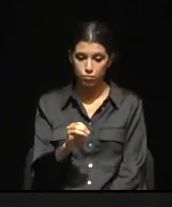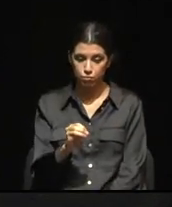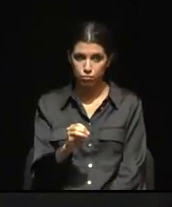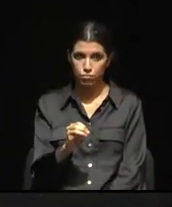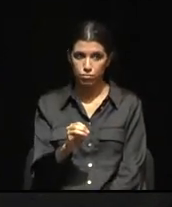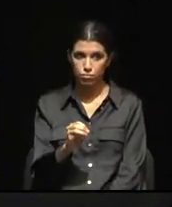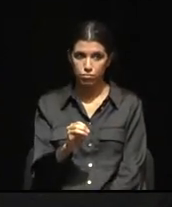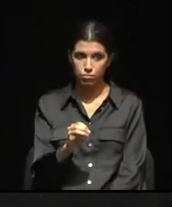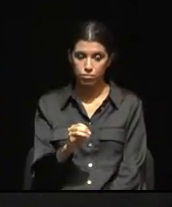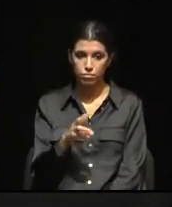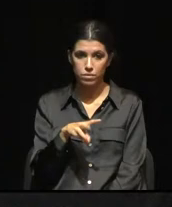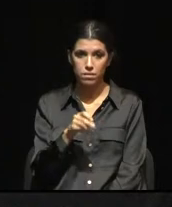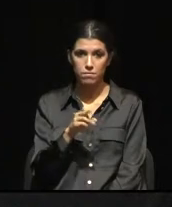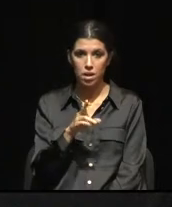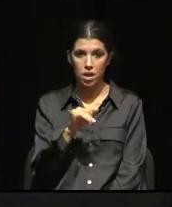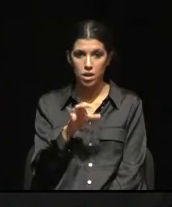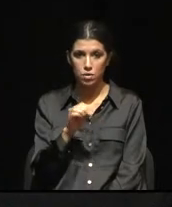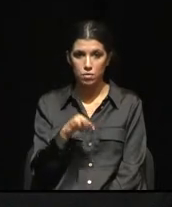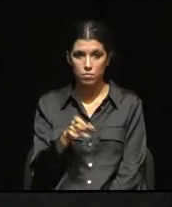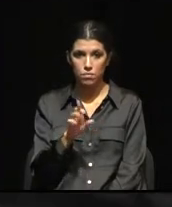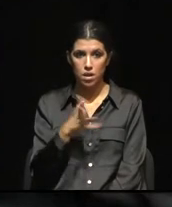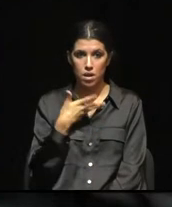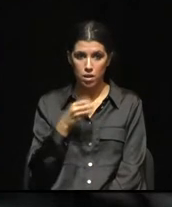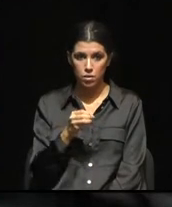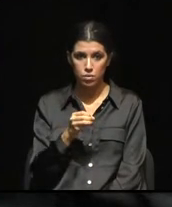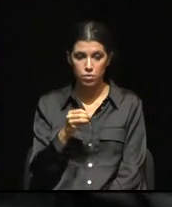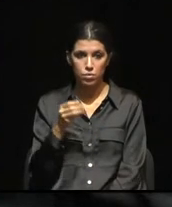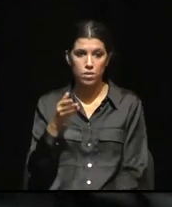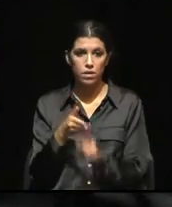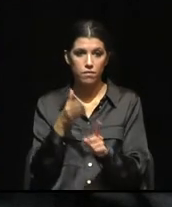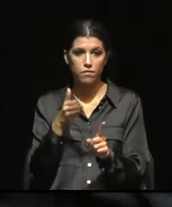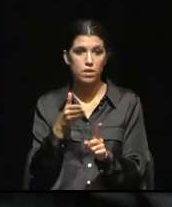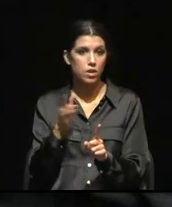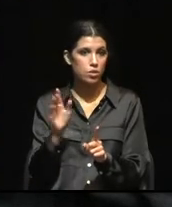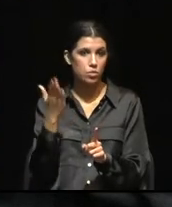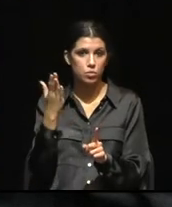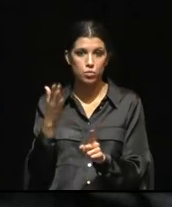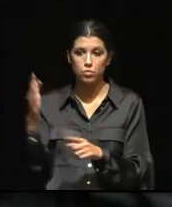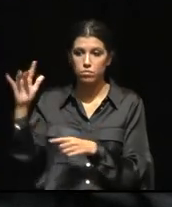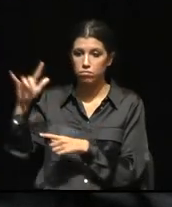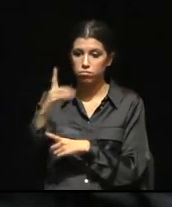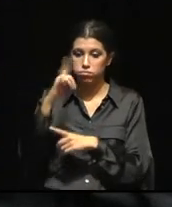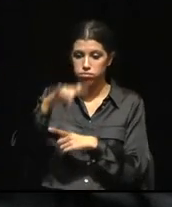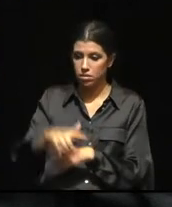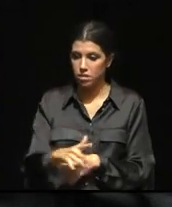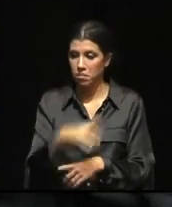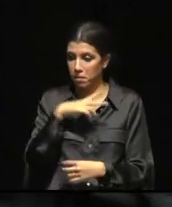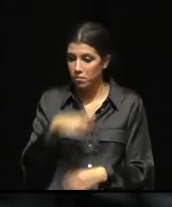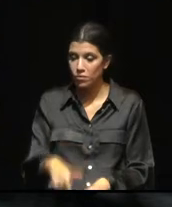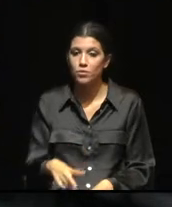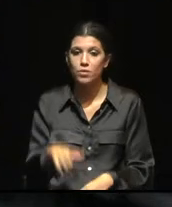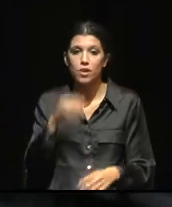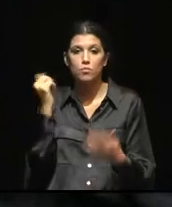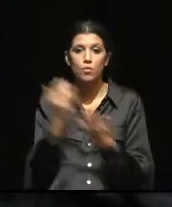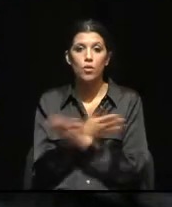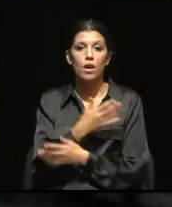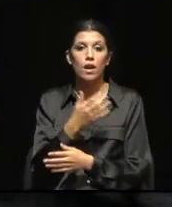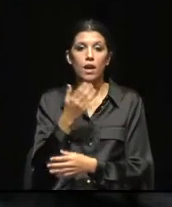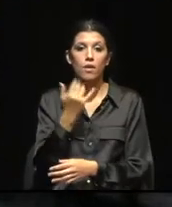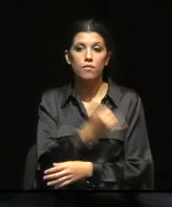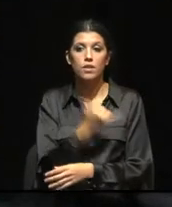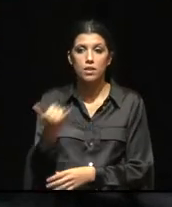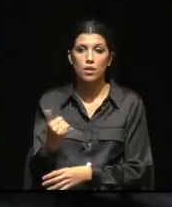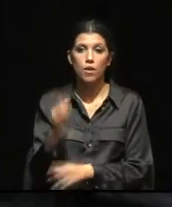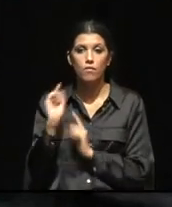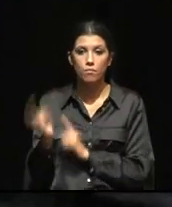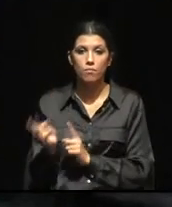Pardo Mário Pardo considerada a maior referência do paraquedismo Nacional faleceu em Lisboa vítima de doença no passado dia 29 de março de